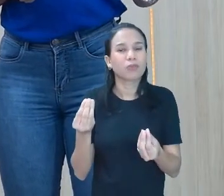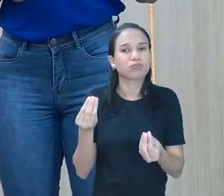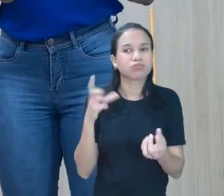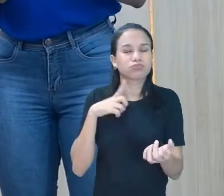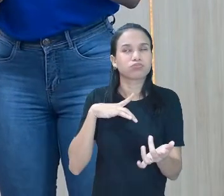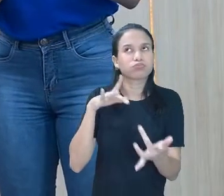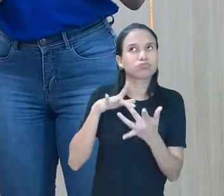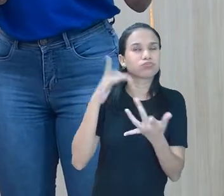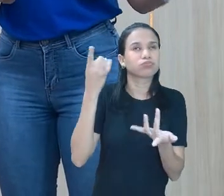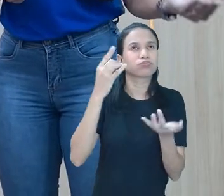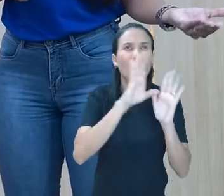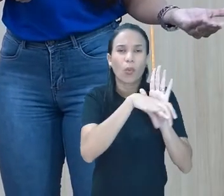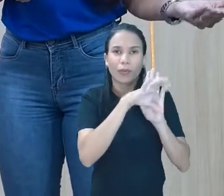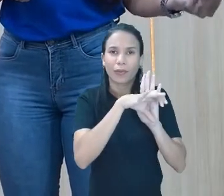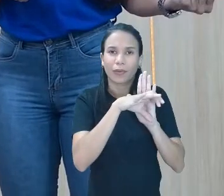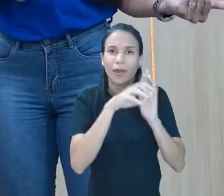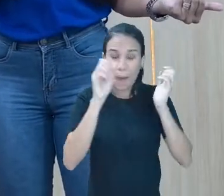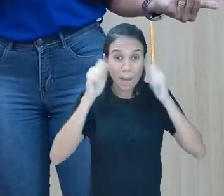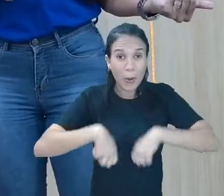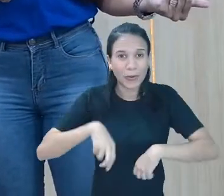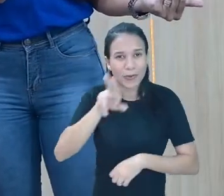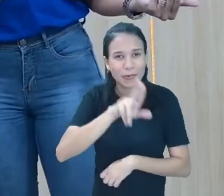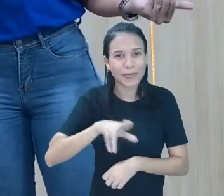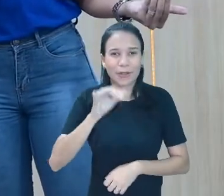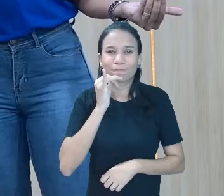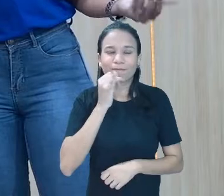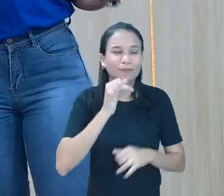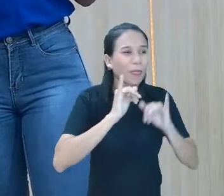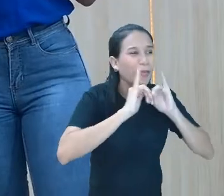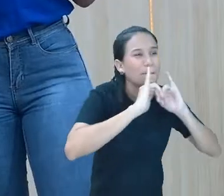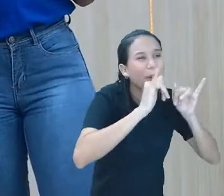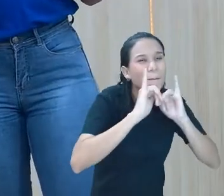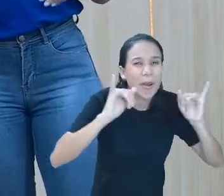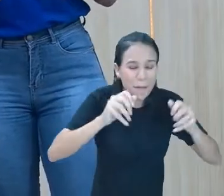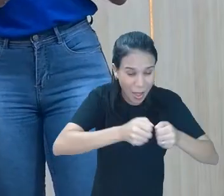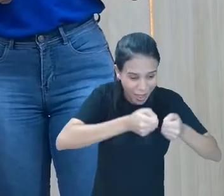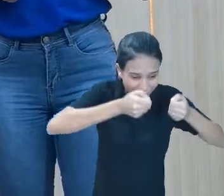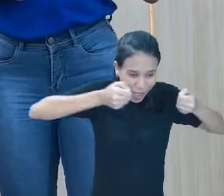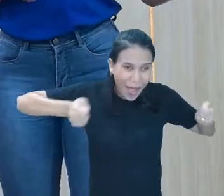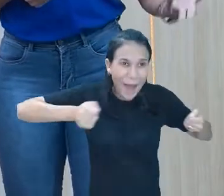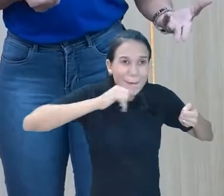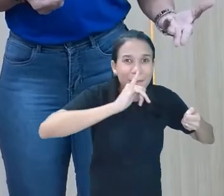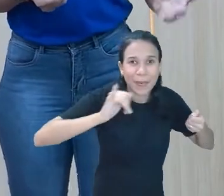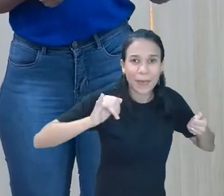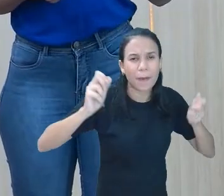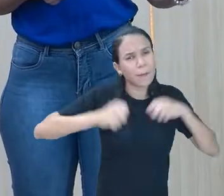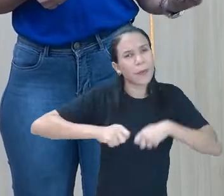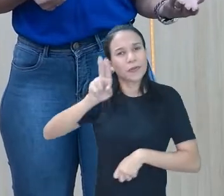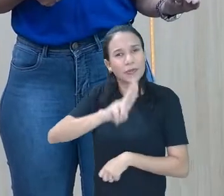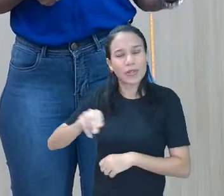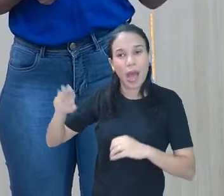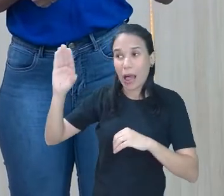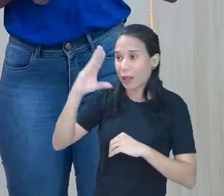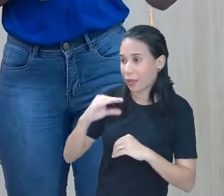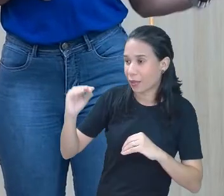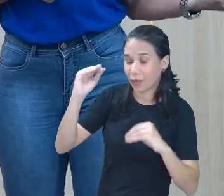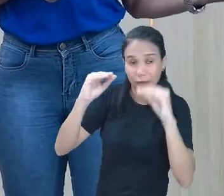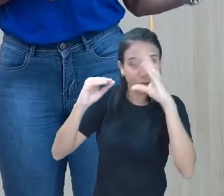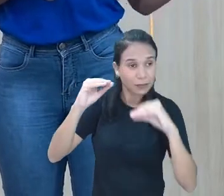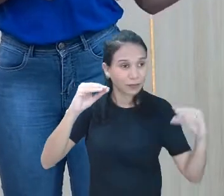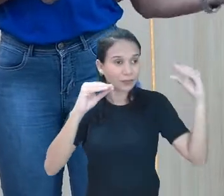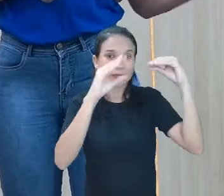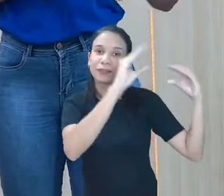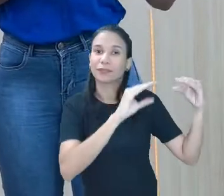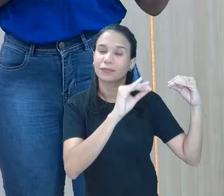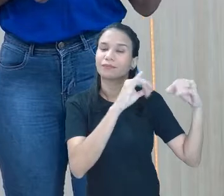para ele? A gente pode trabalhar com contação de história, como eu falei anteriormente. A gente pode trabalhar com os fantoches, como eu